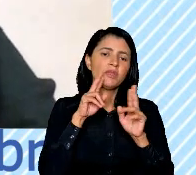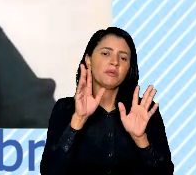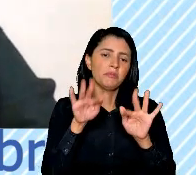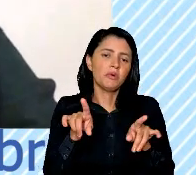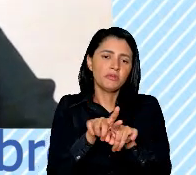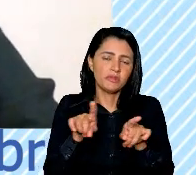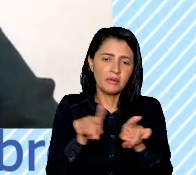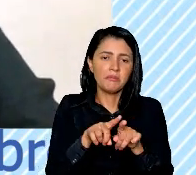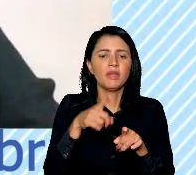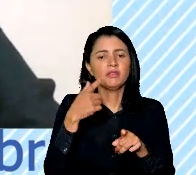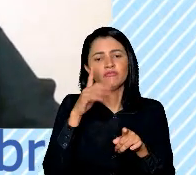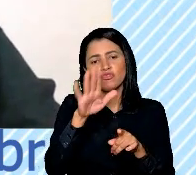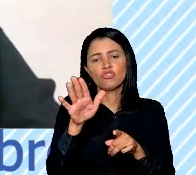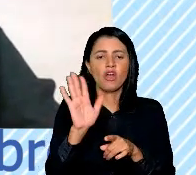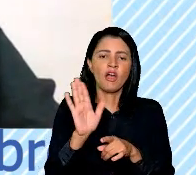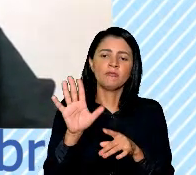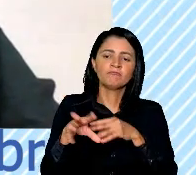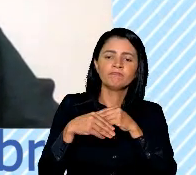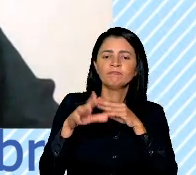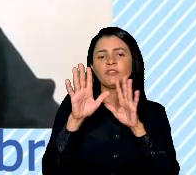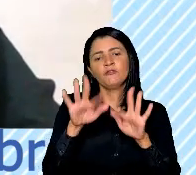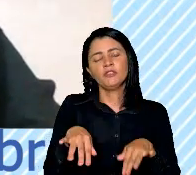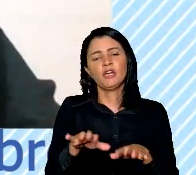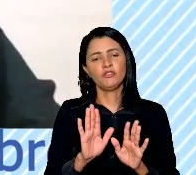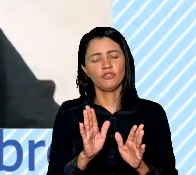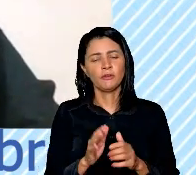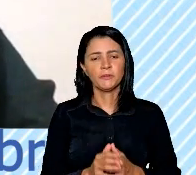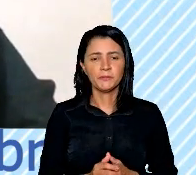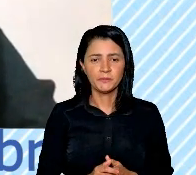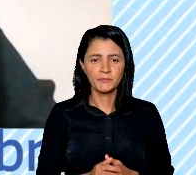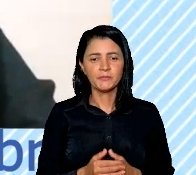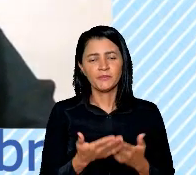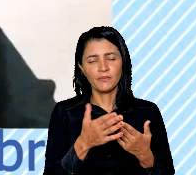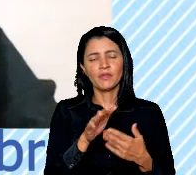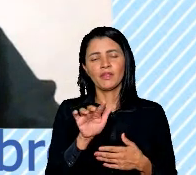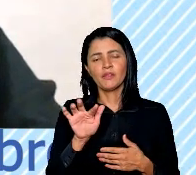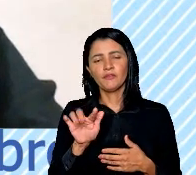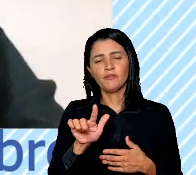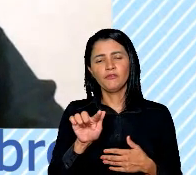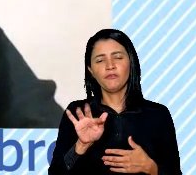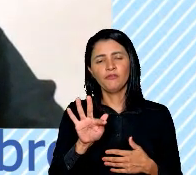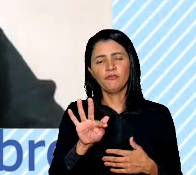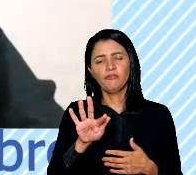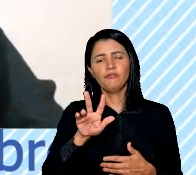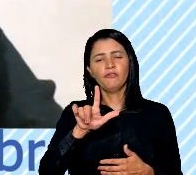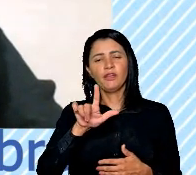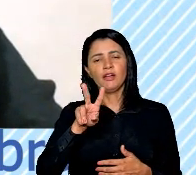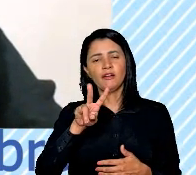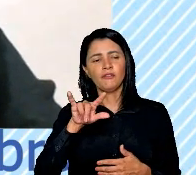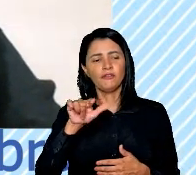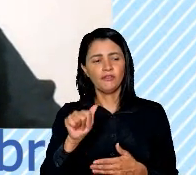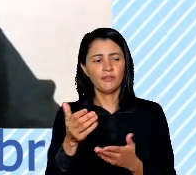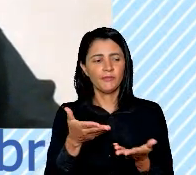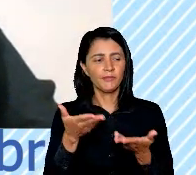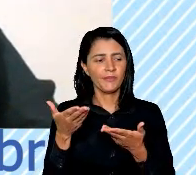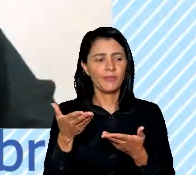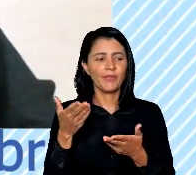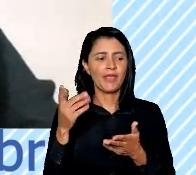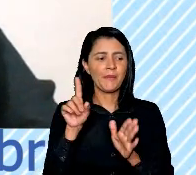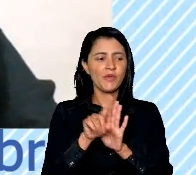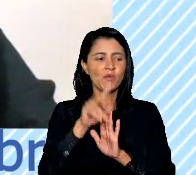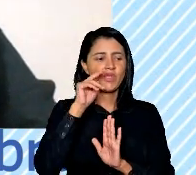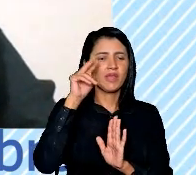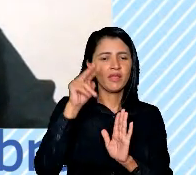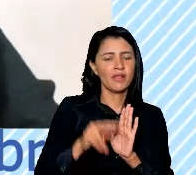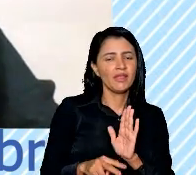já fazer as suas considerações finais. Flávia, por favor. Então, foram essas as perguntas que eu lia enquanto